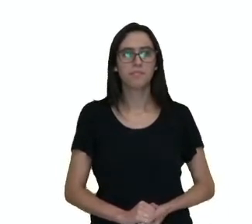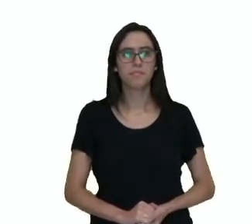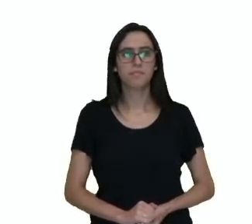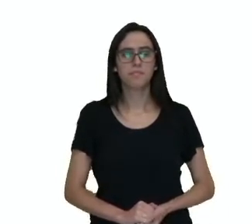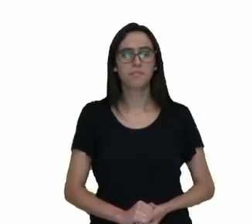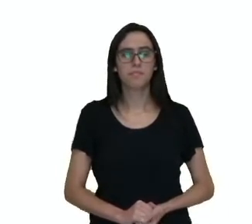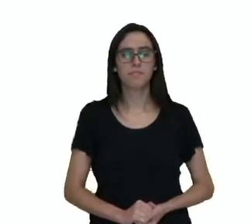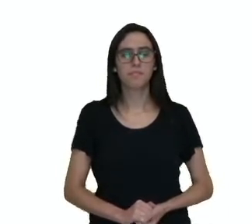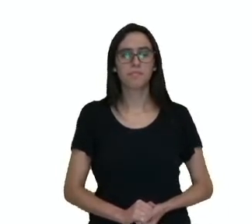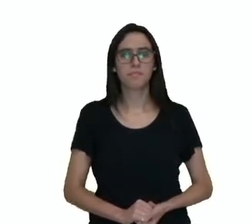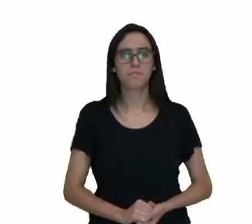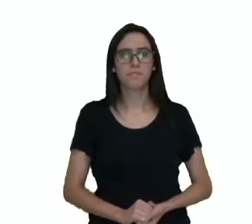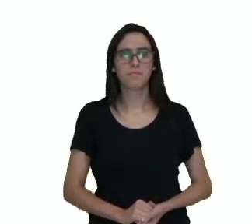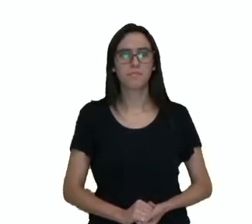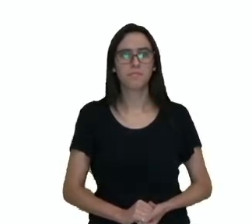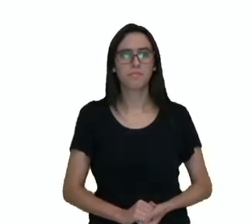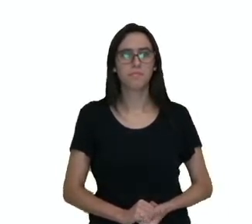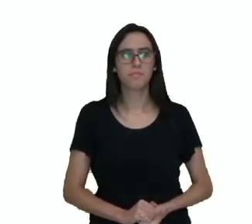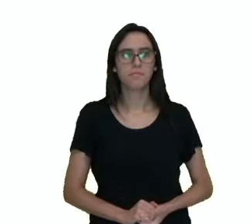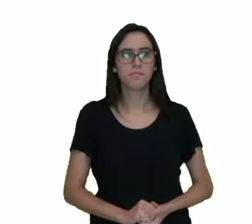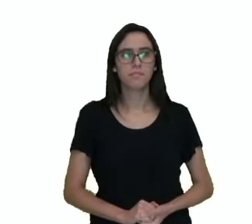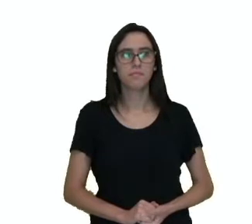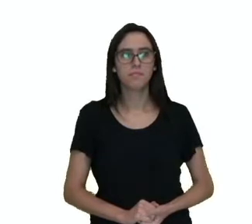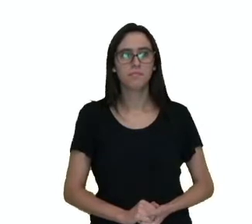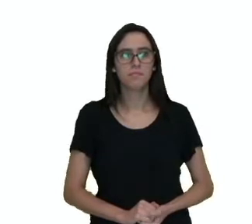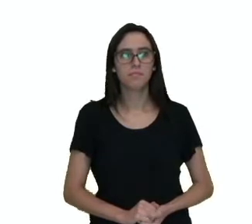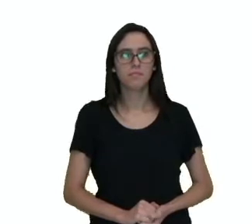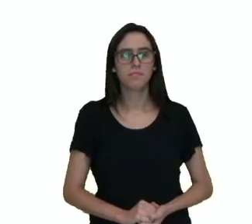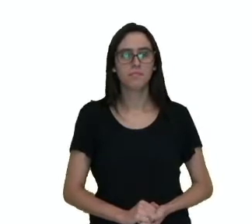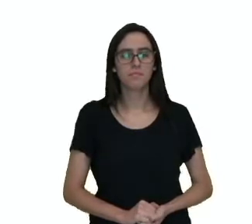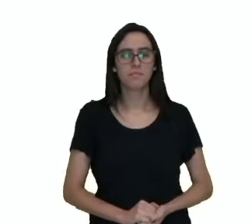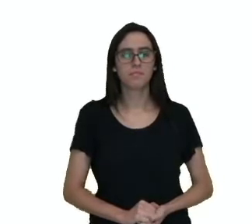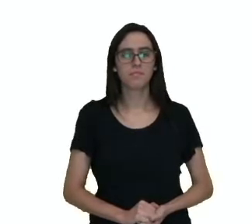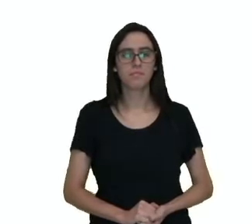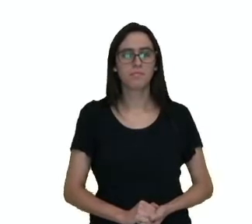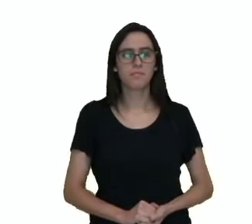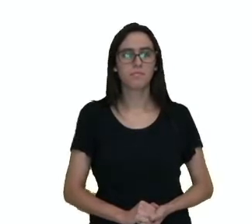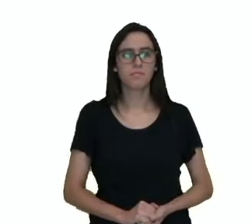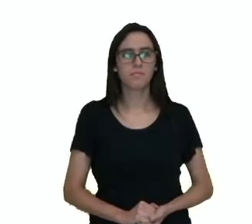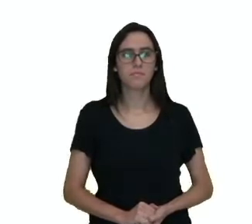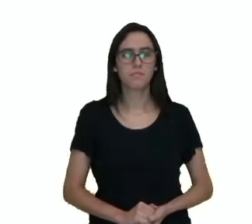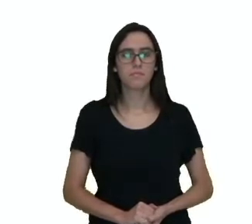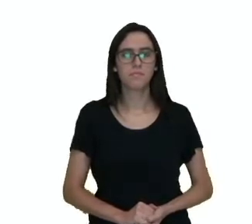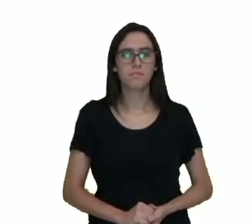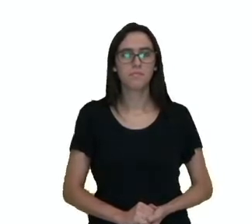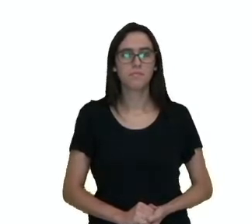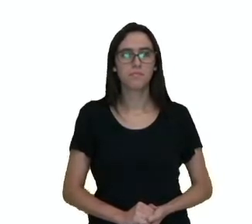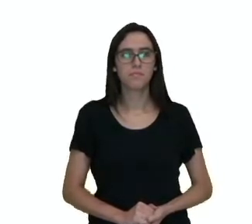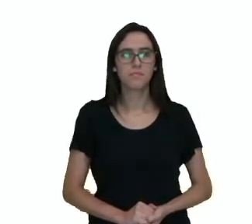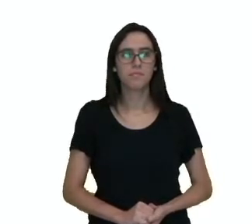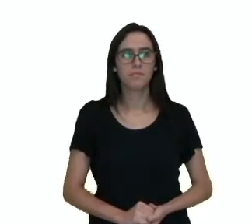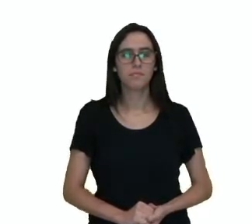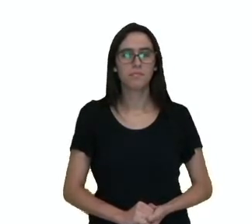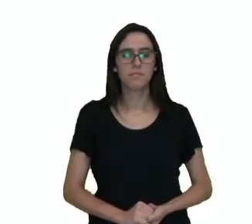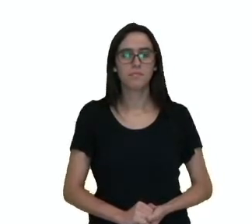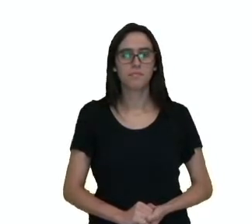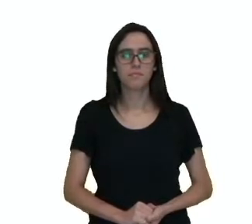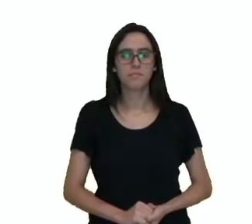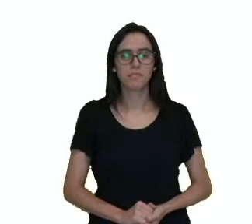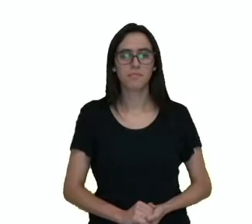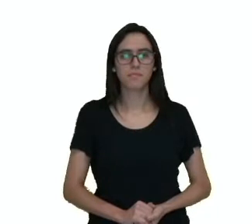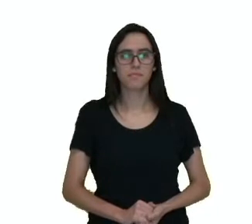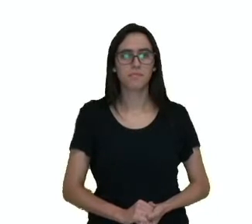G de gigante, ginástica e girar. K de quilômetro, L